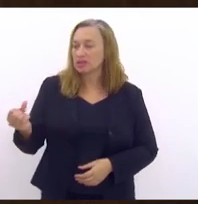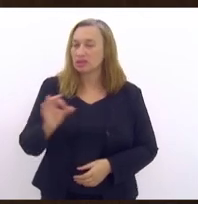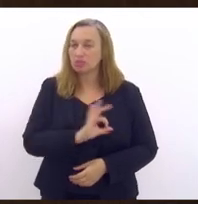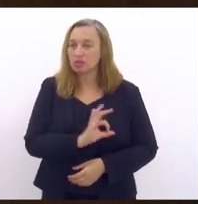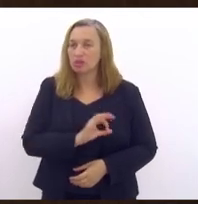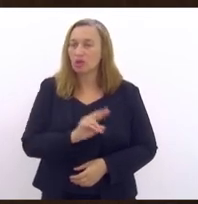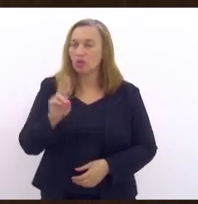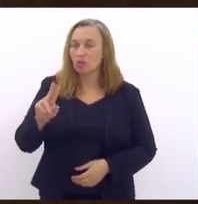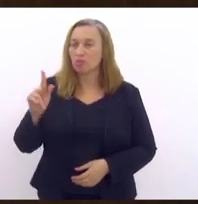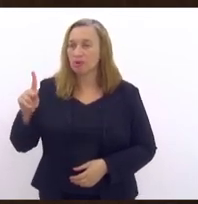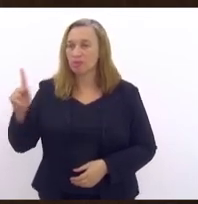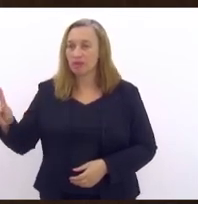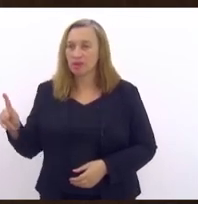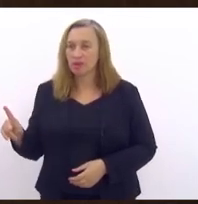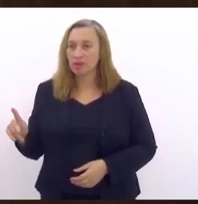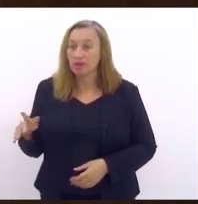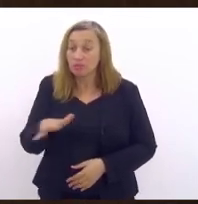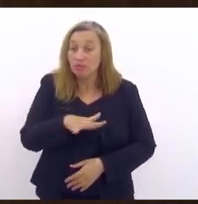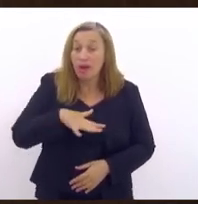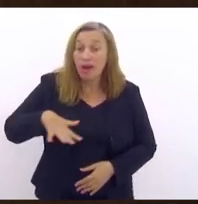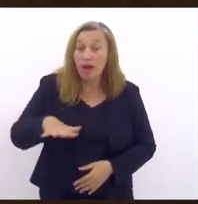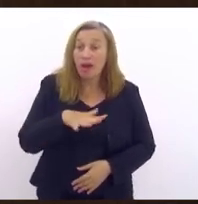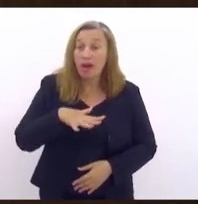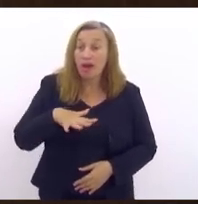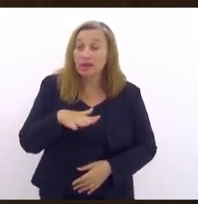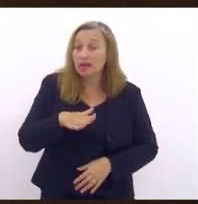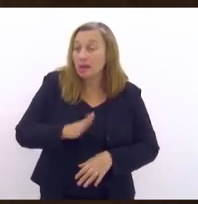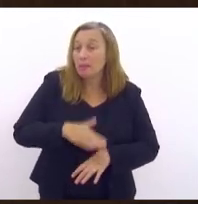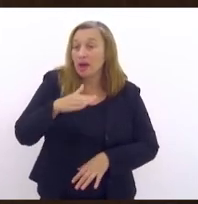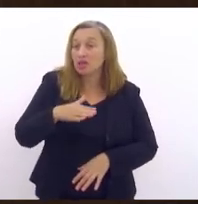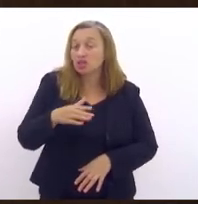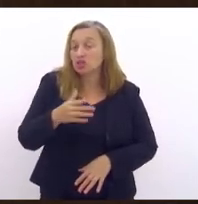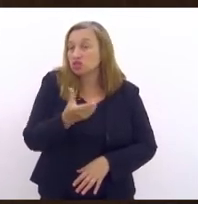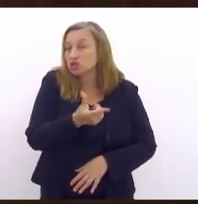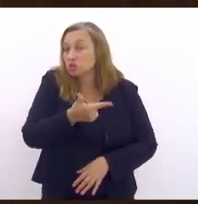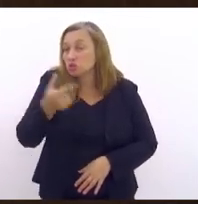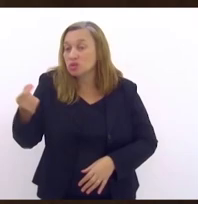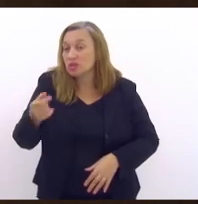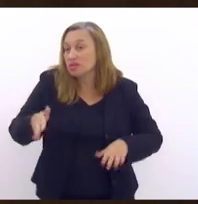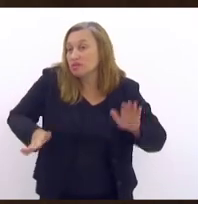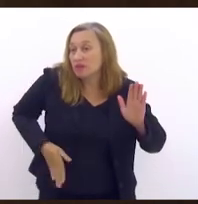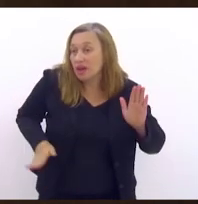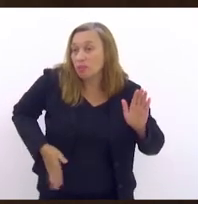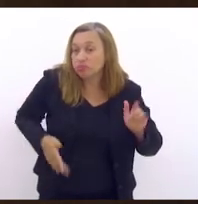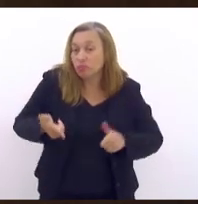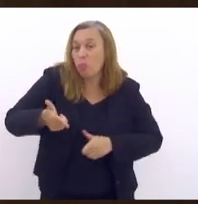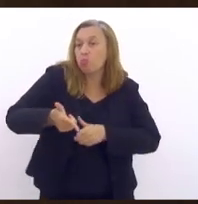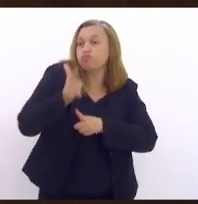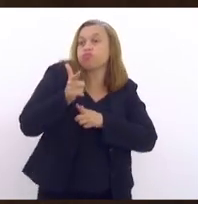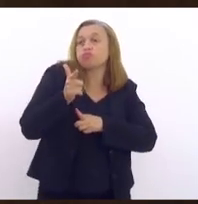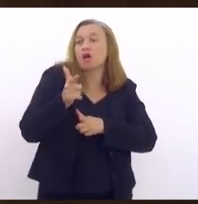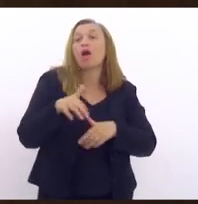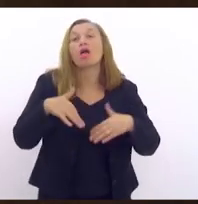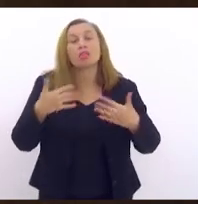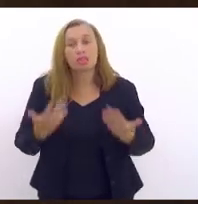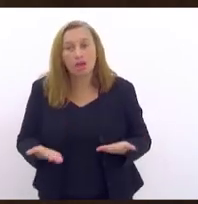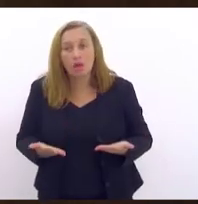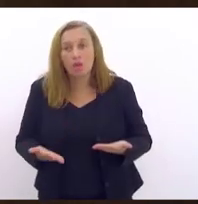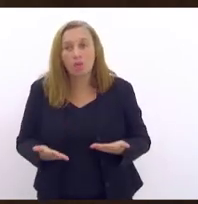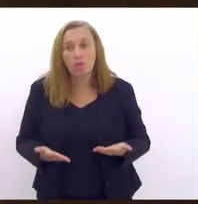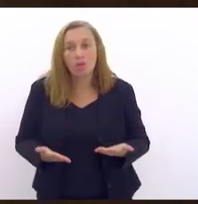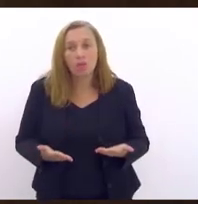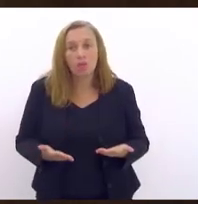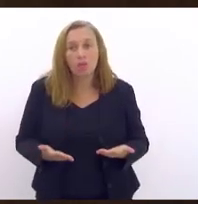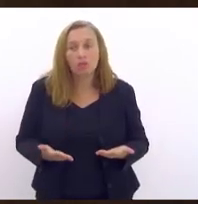UPP, num ambiente onde nós temos mais de 200 vagabundos de fuzil. Portanto, esse efetivo está